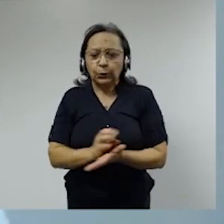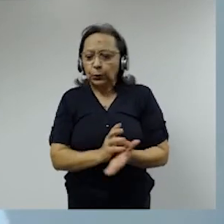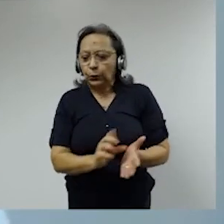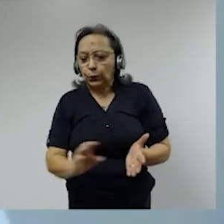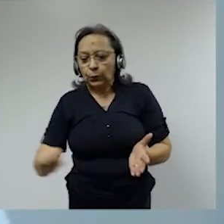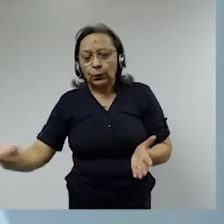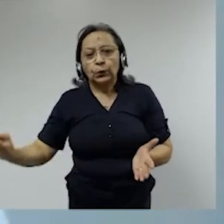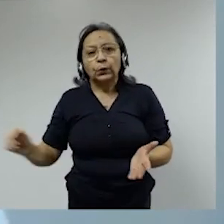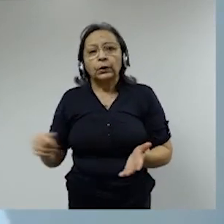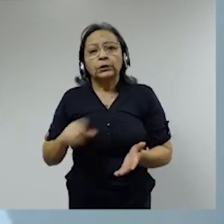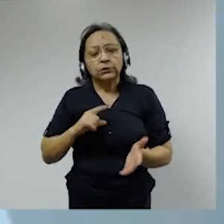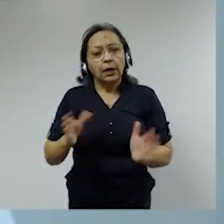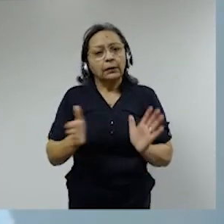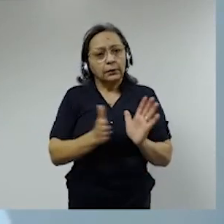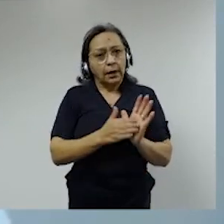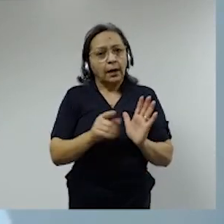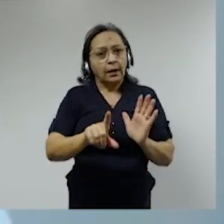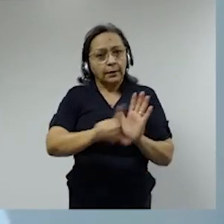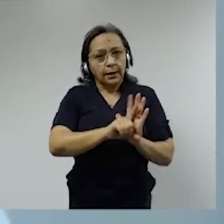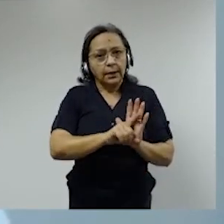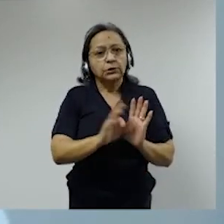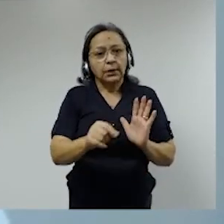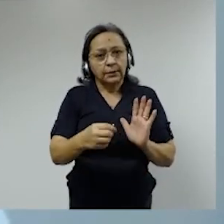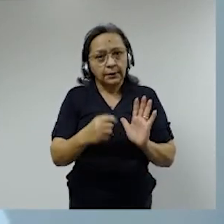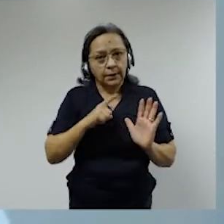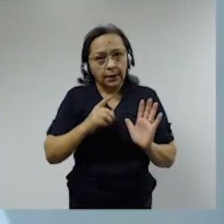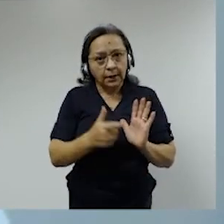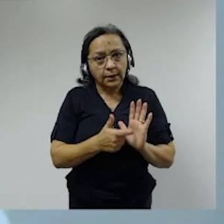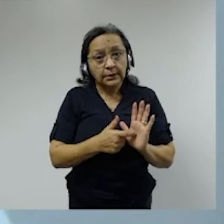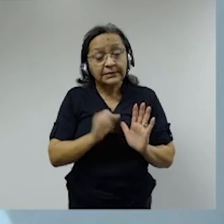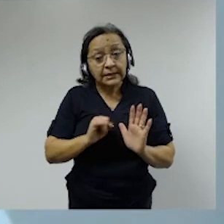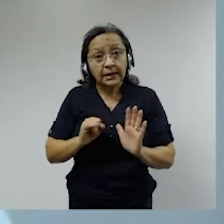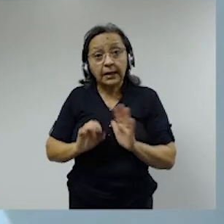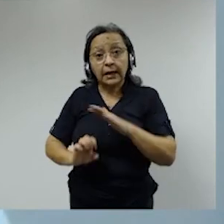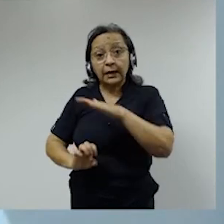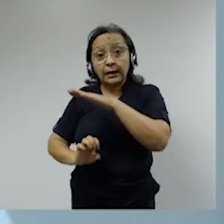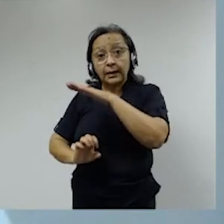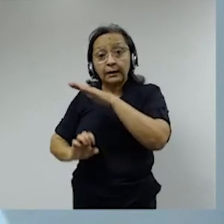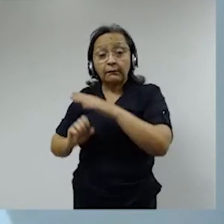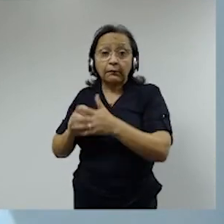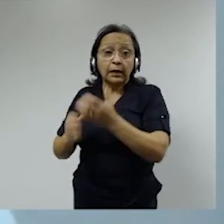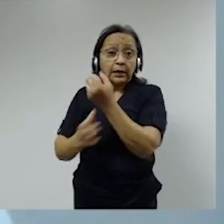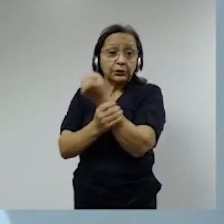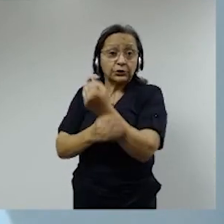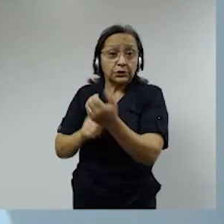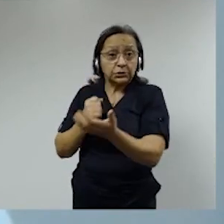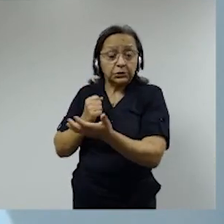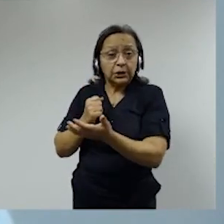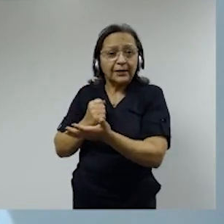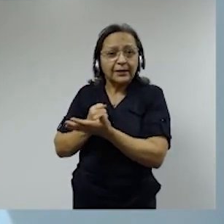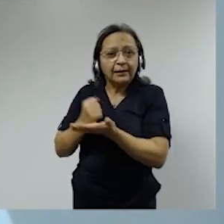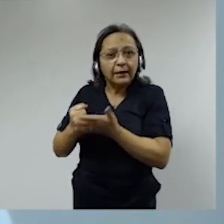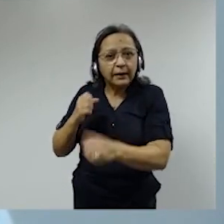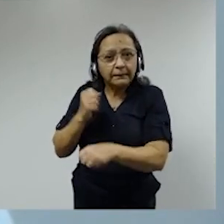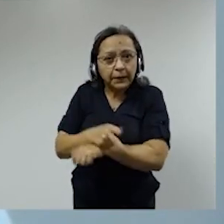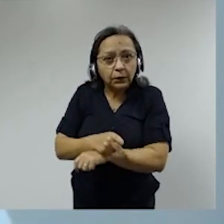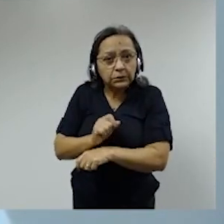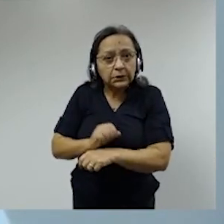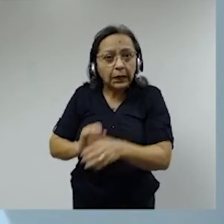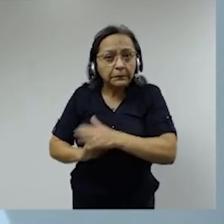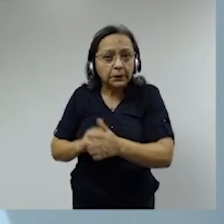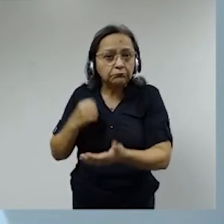está previsto em lei para a quebra de garantia de emprego, não importa qual, e também